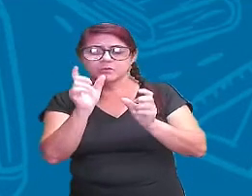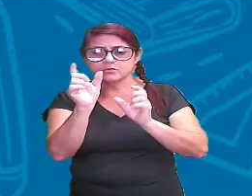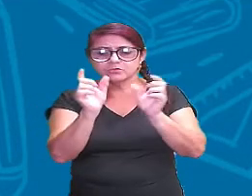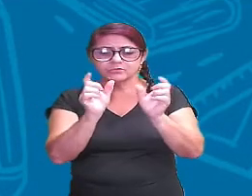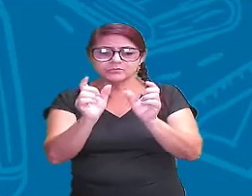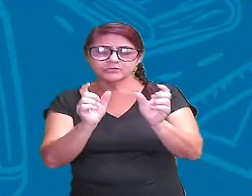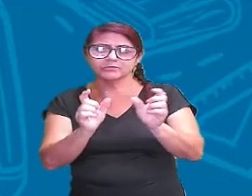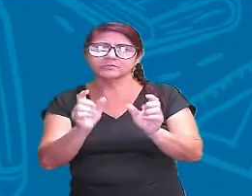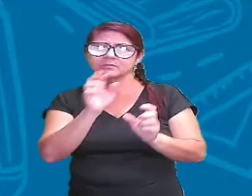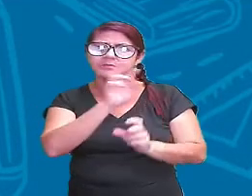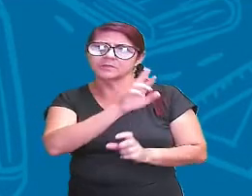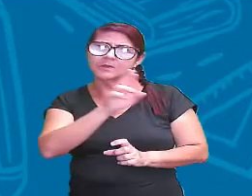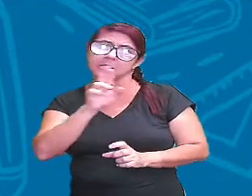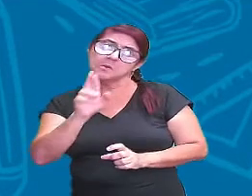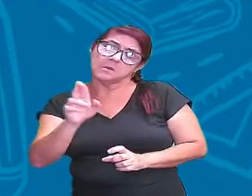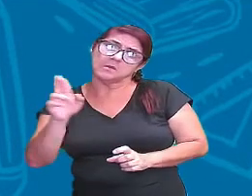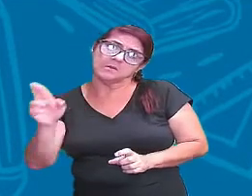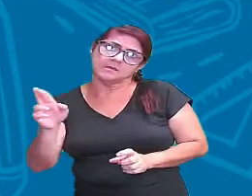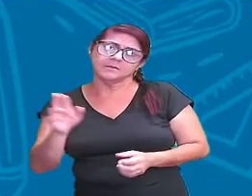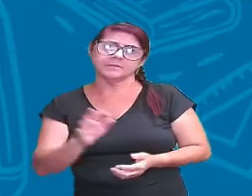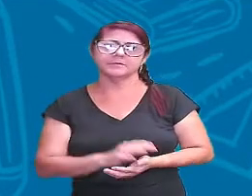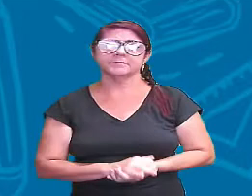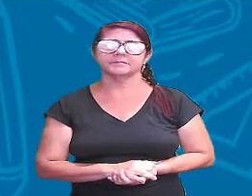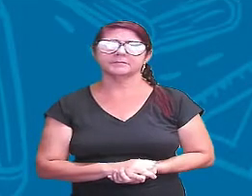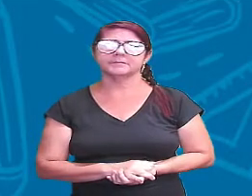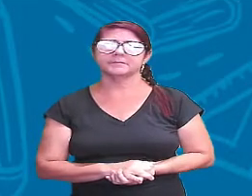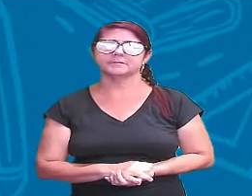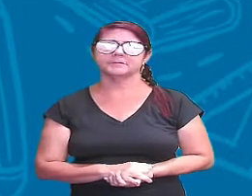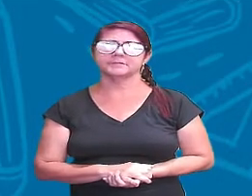R, RR.